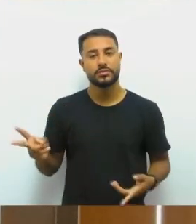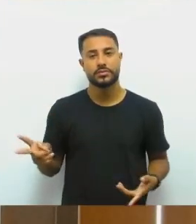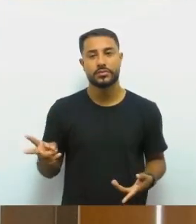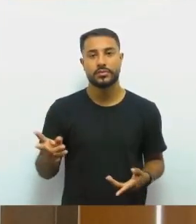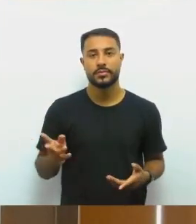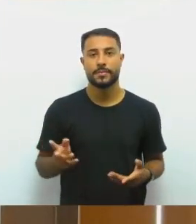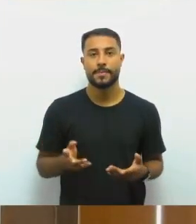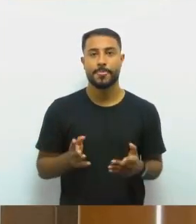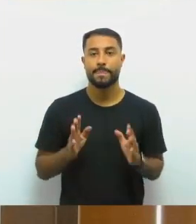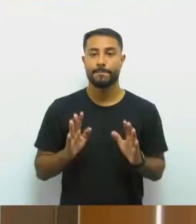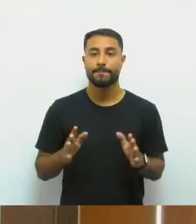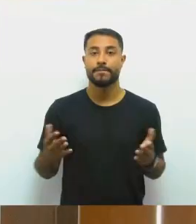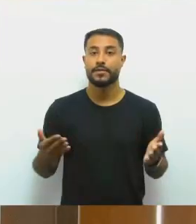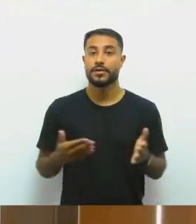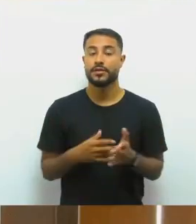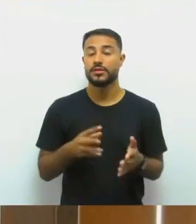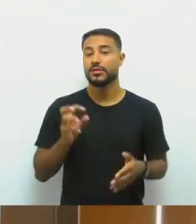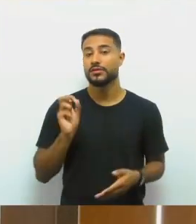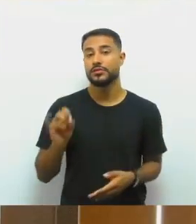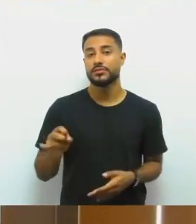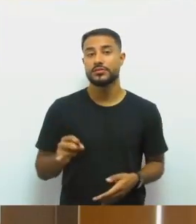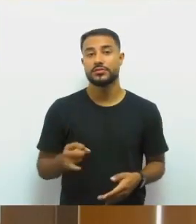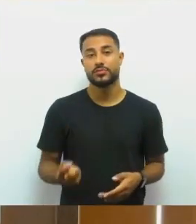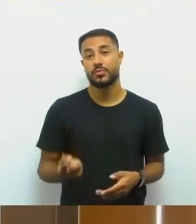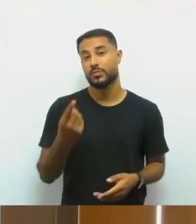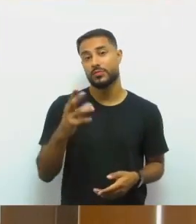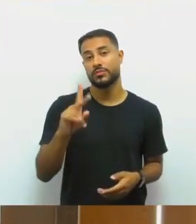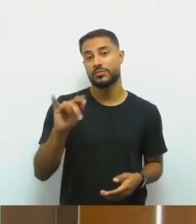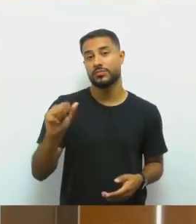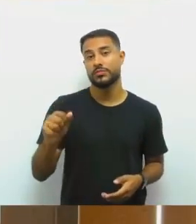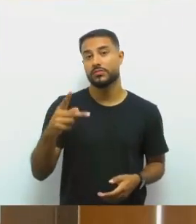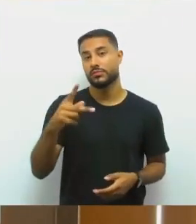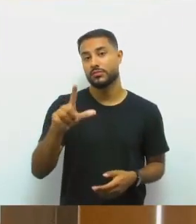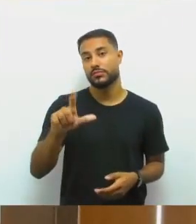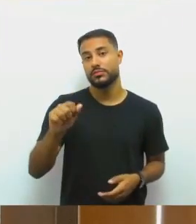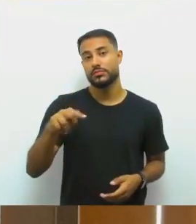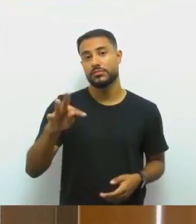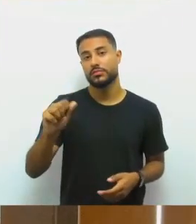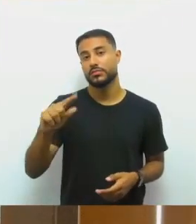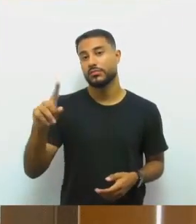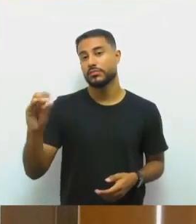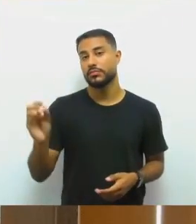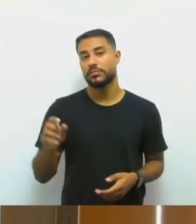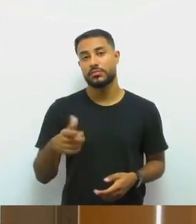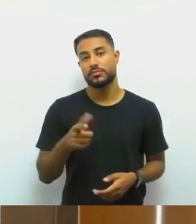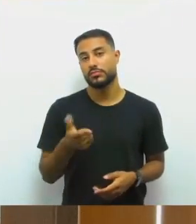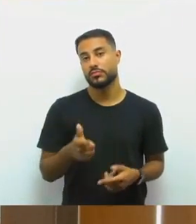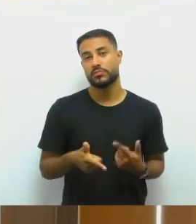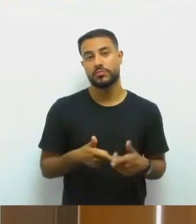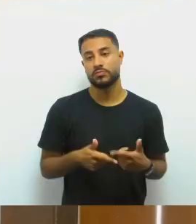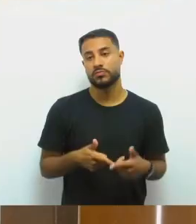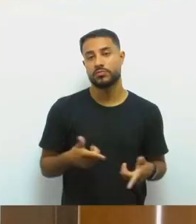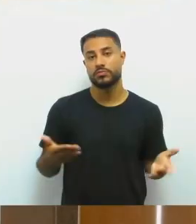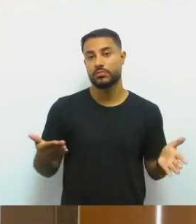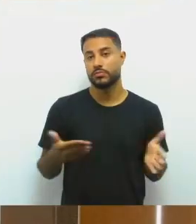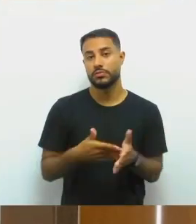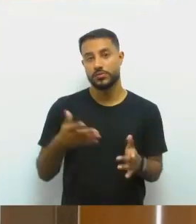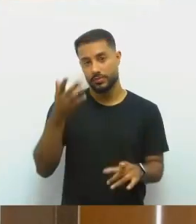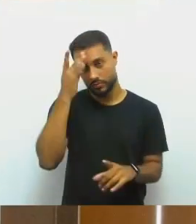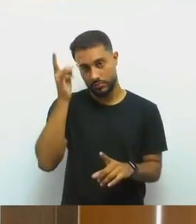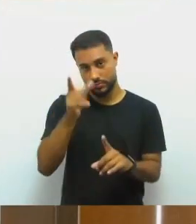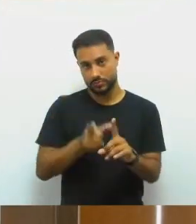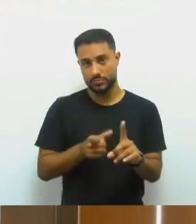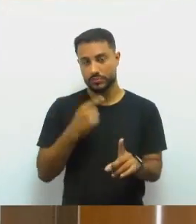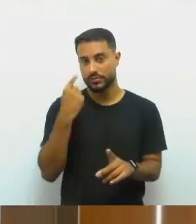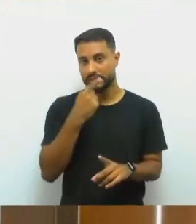que seja um dia de plantão só, não tem problema até que o dentista volte de